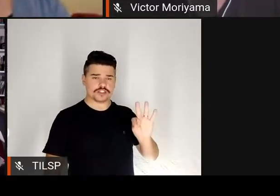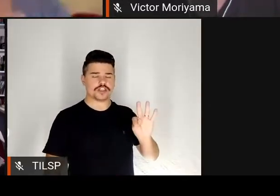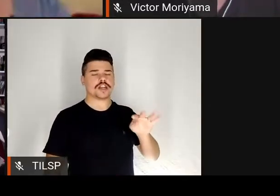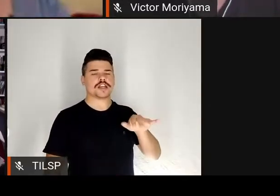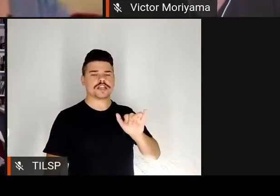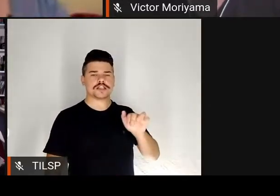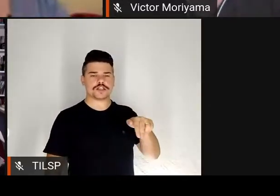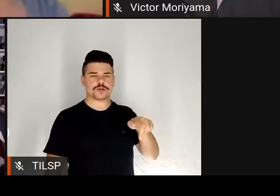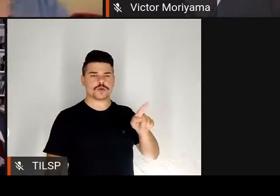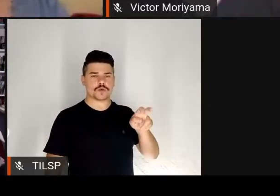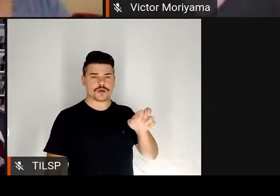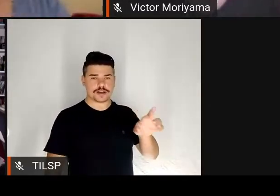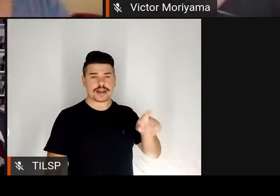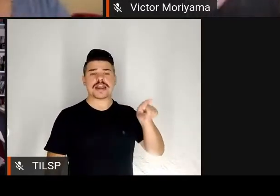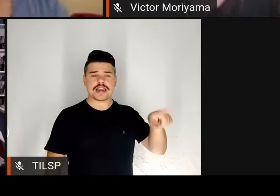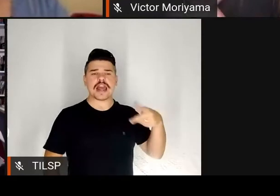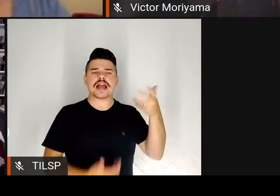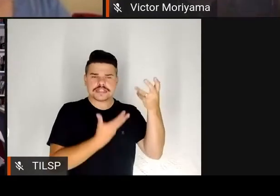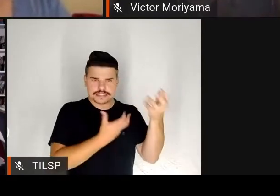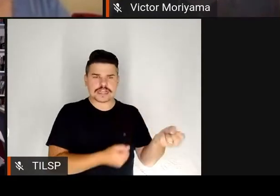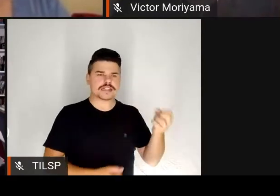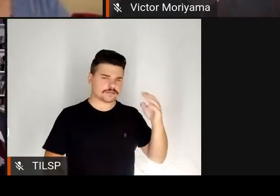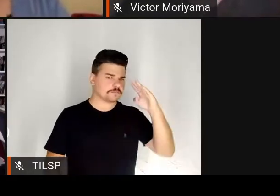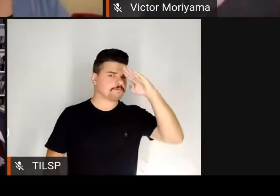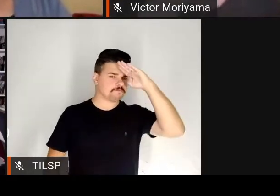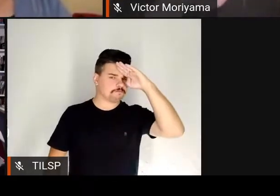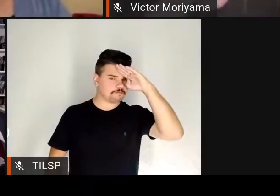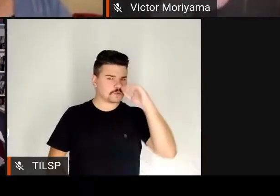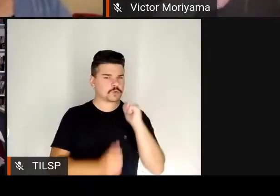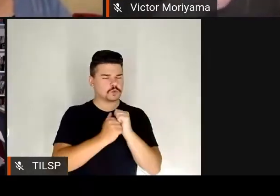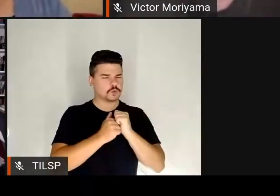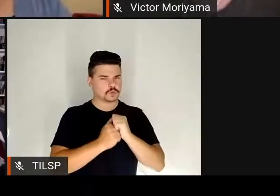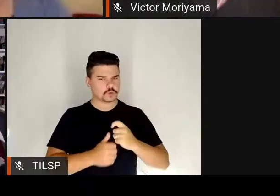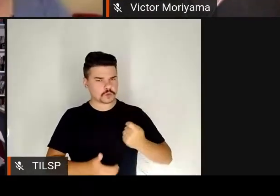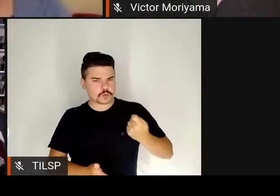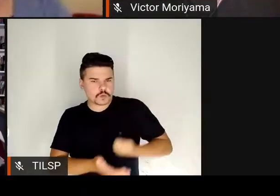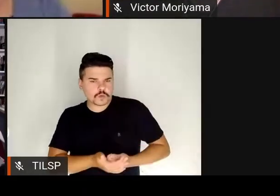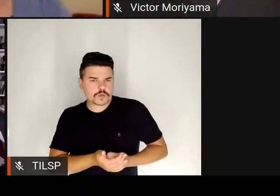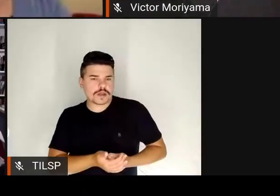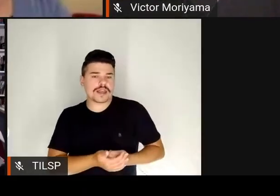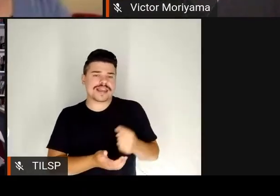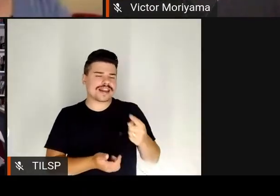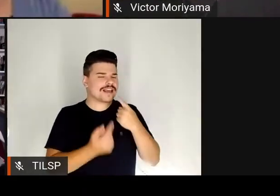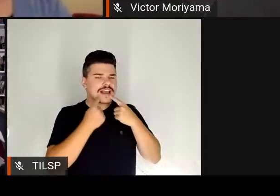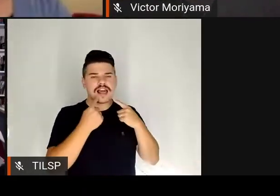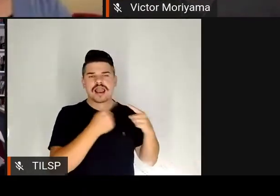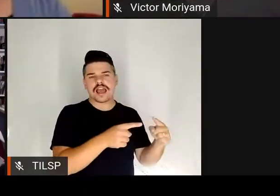esse militarismo, ele vai qualificar pejorativamente o livro do